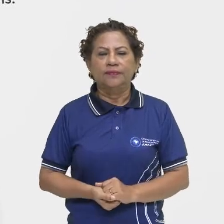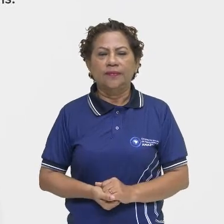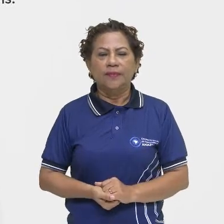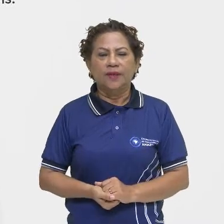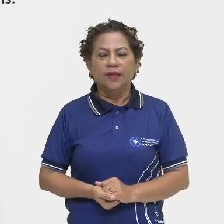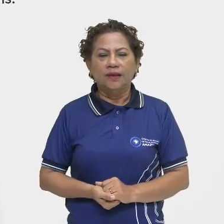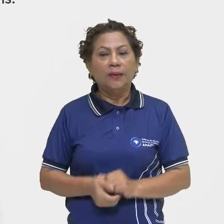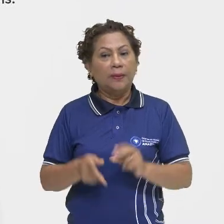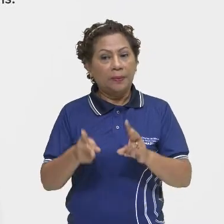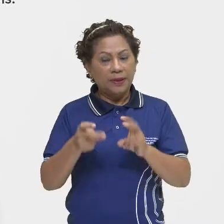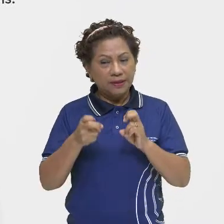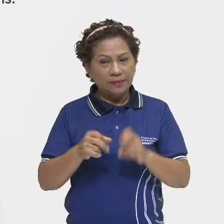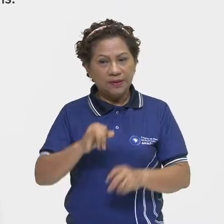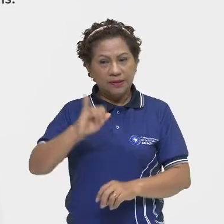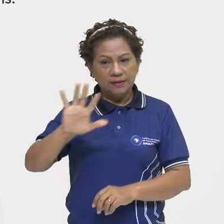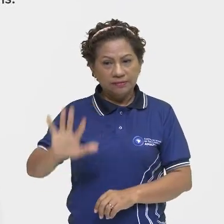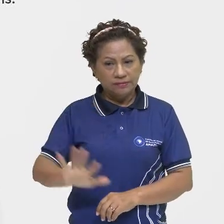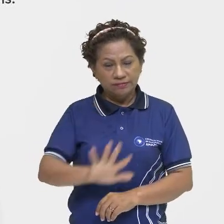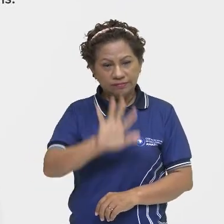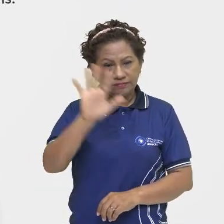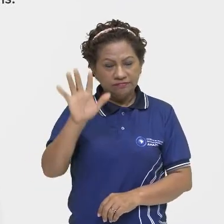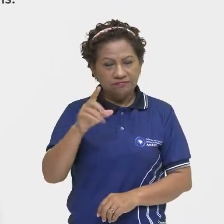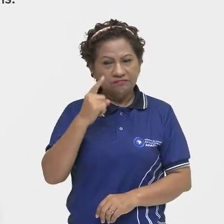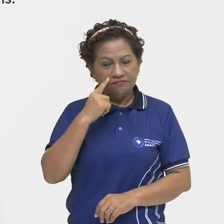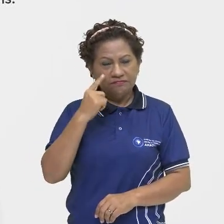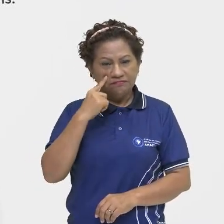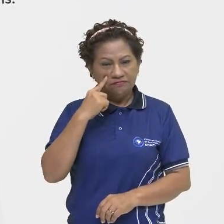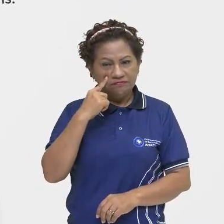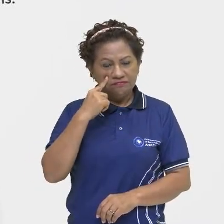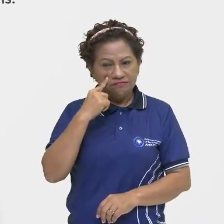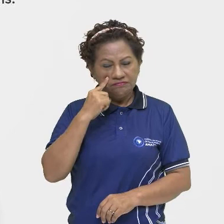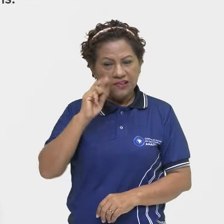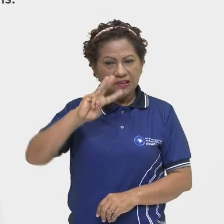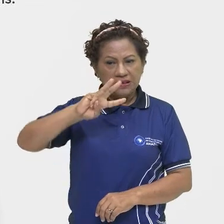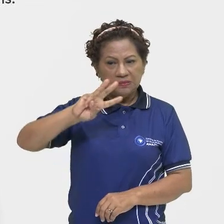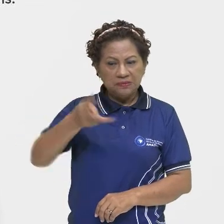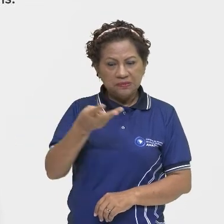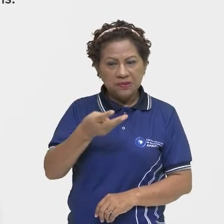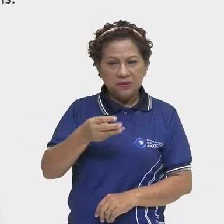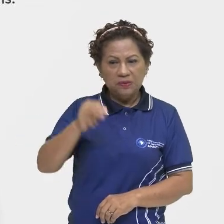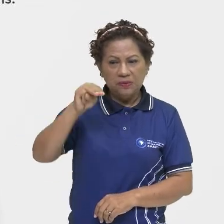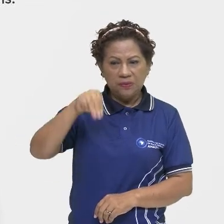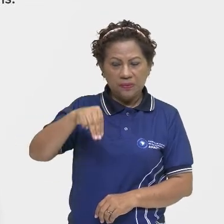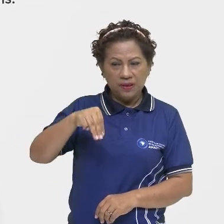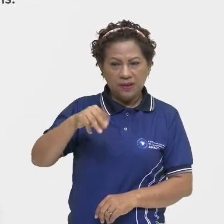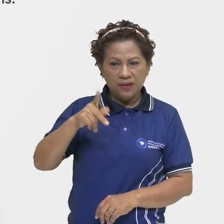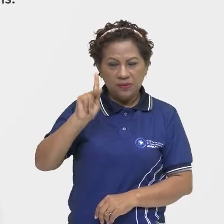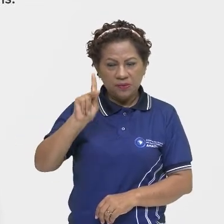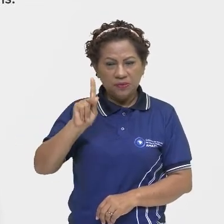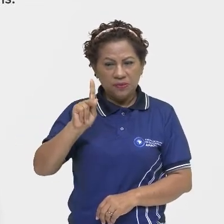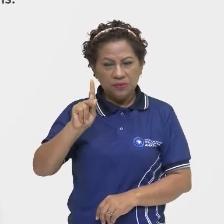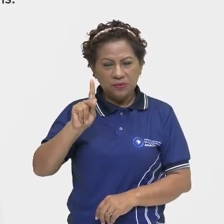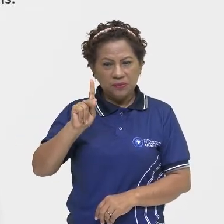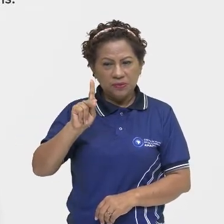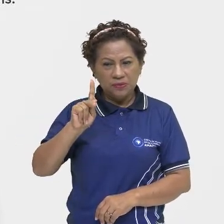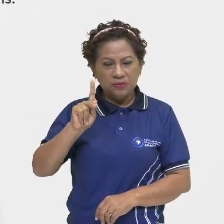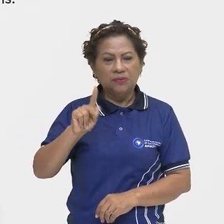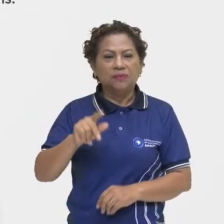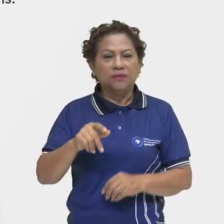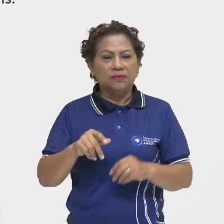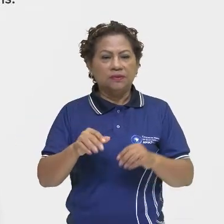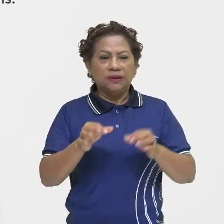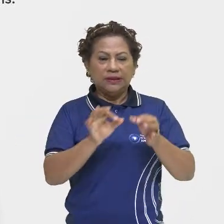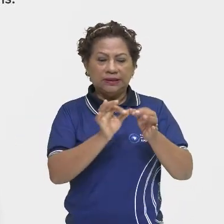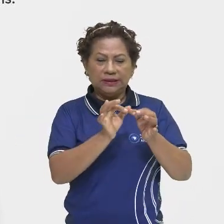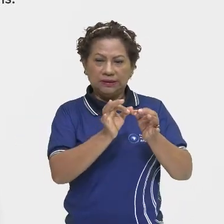possui 3.000 metros quadrados. A obra fica na zona portuária do Rio de Janeiro e entrou para